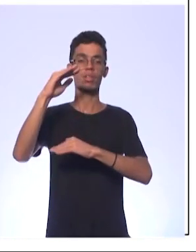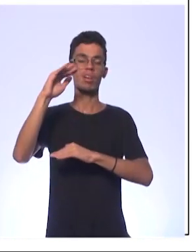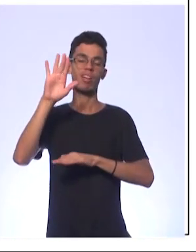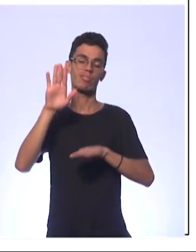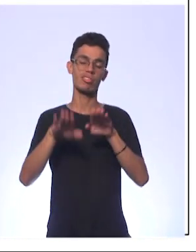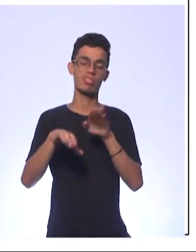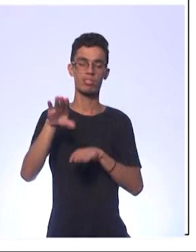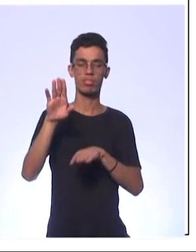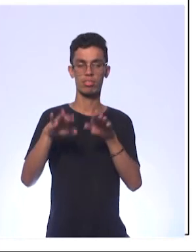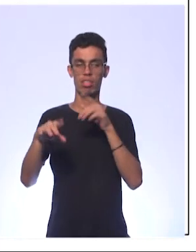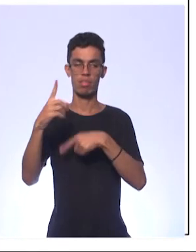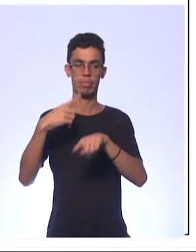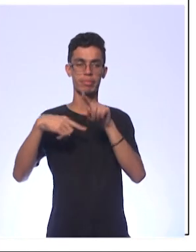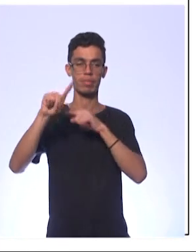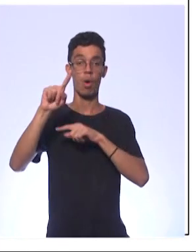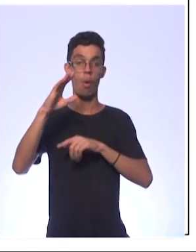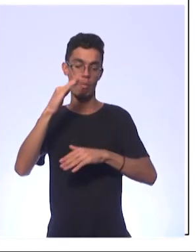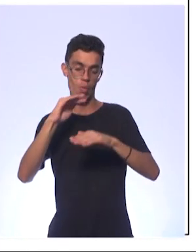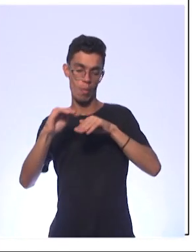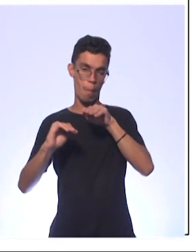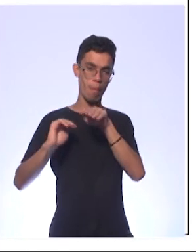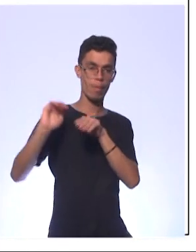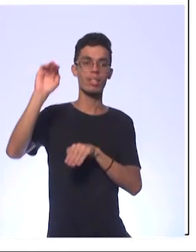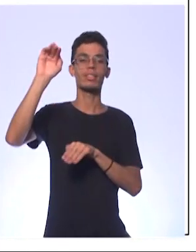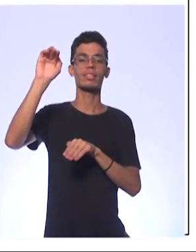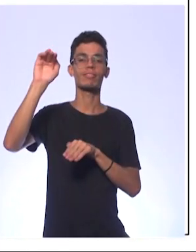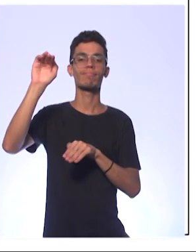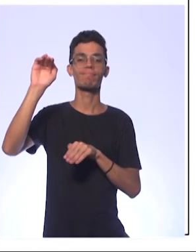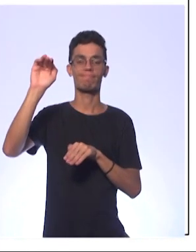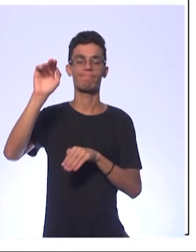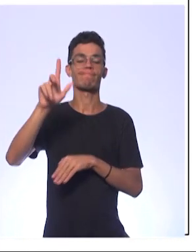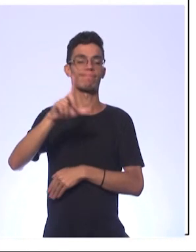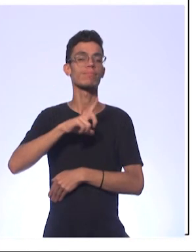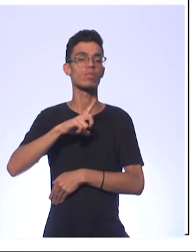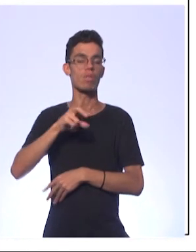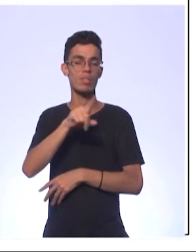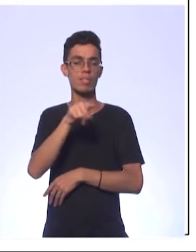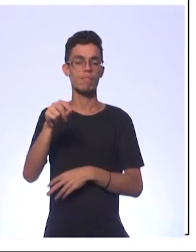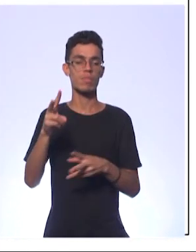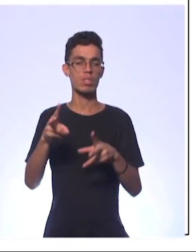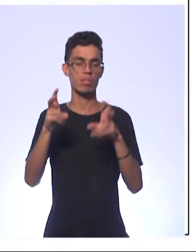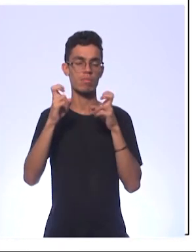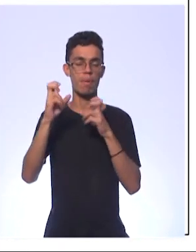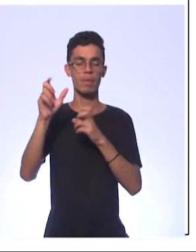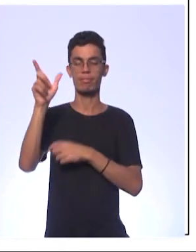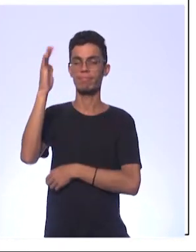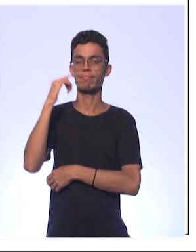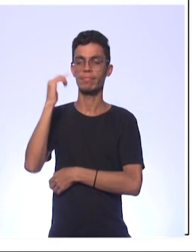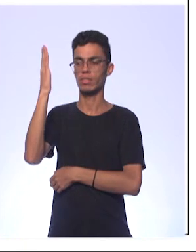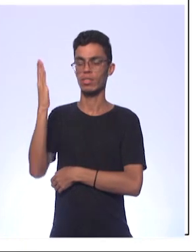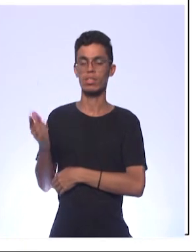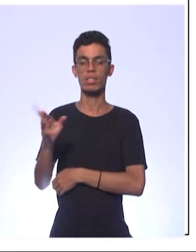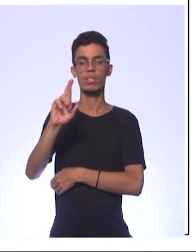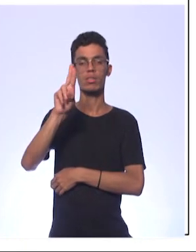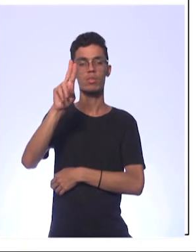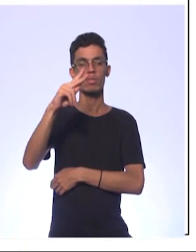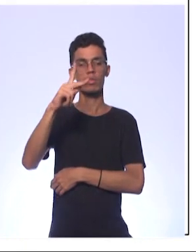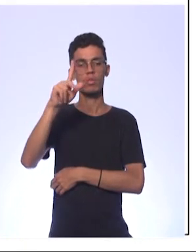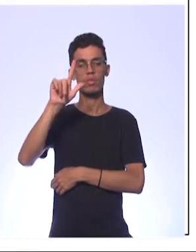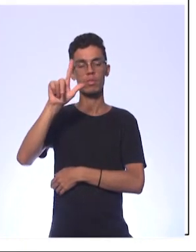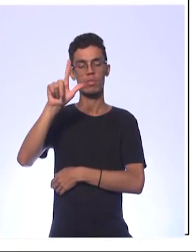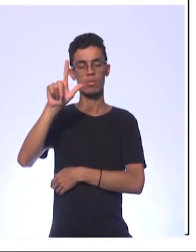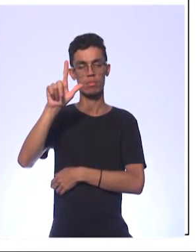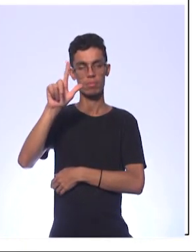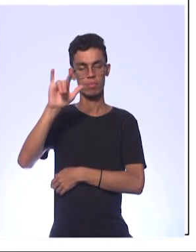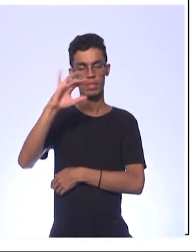um desenvolvimento avançado. Então, há algo de geral nessa rubrica, né? Algo de geral, eu falo assim, a